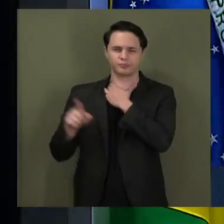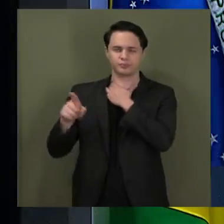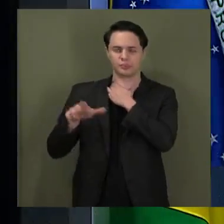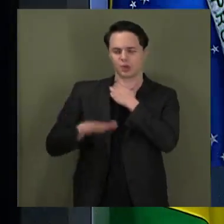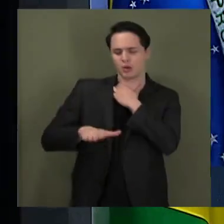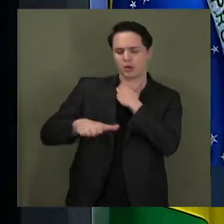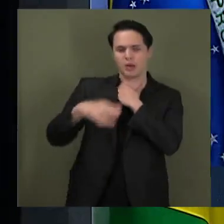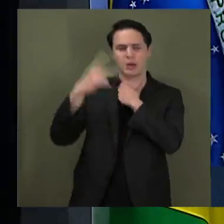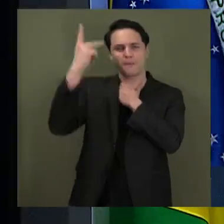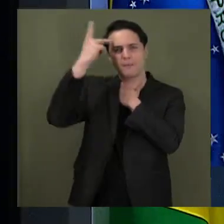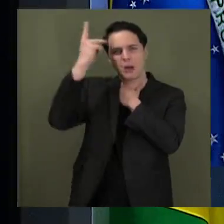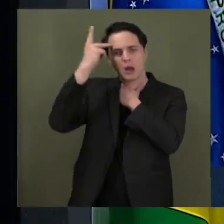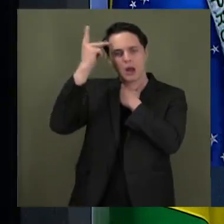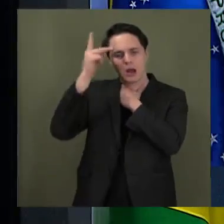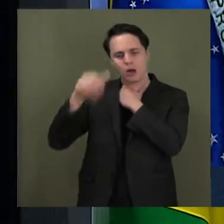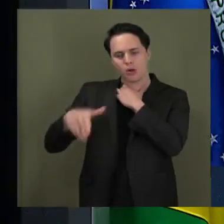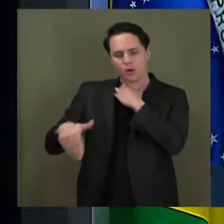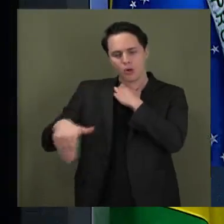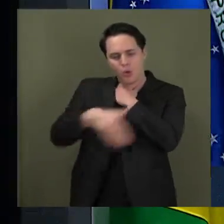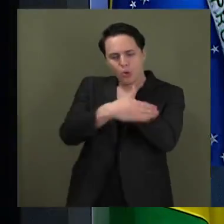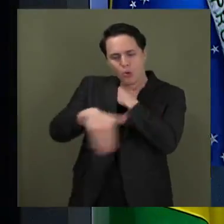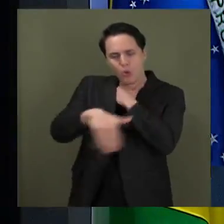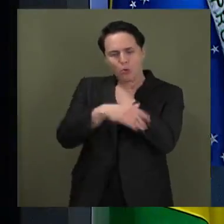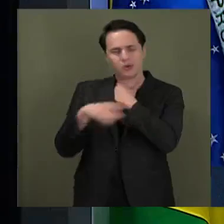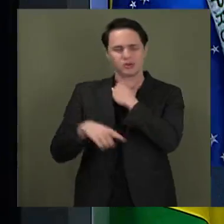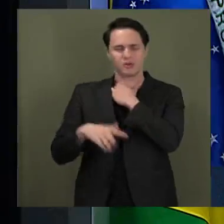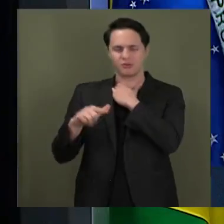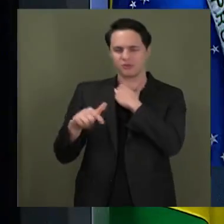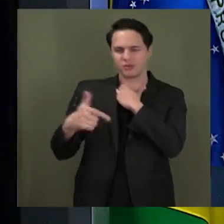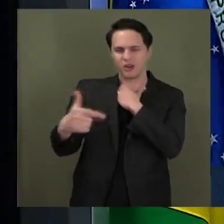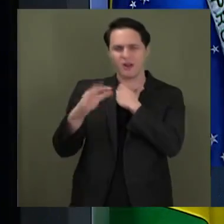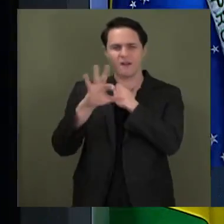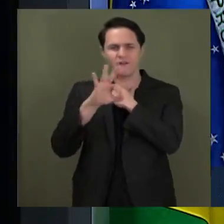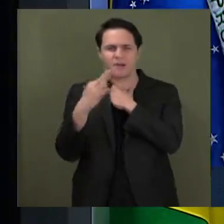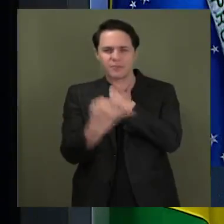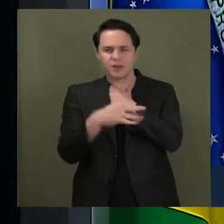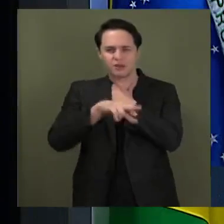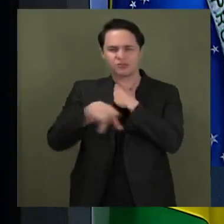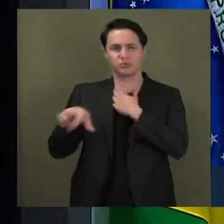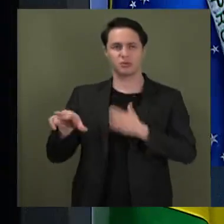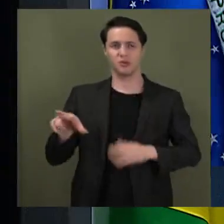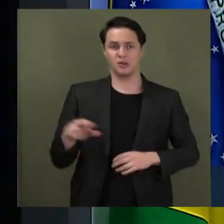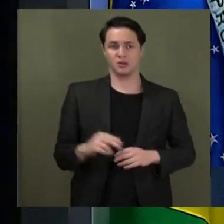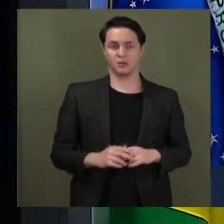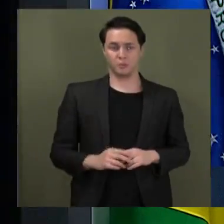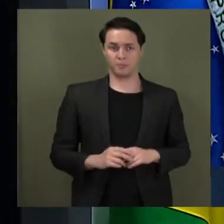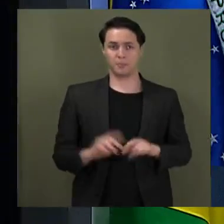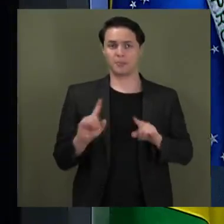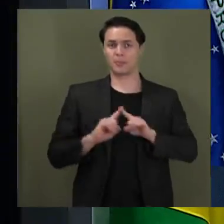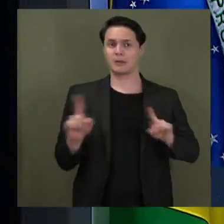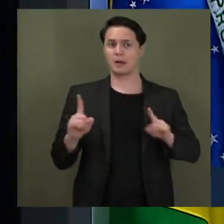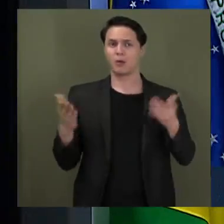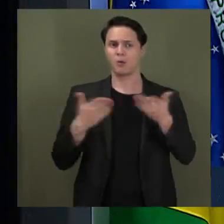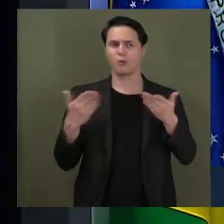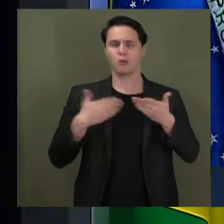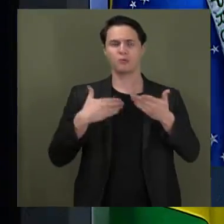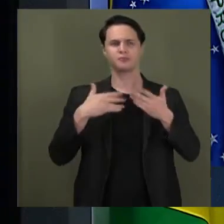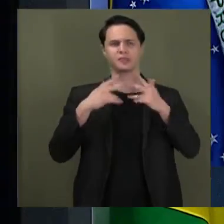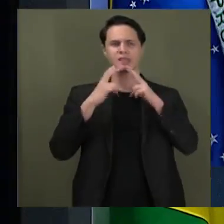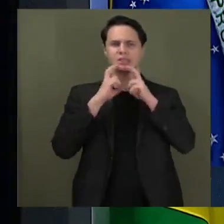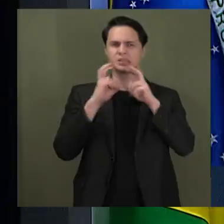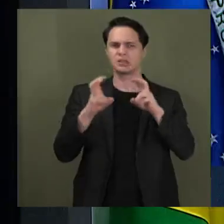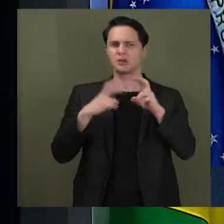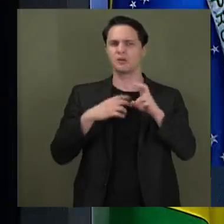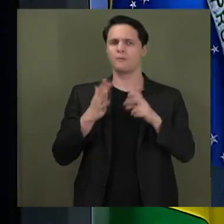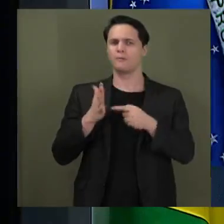manifestação pacífica, ordeira, de famílias. Mas esse grito que revela os